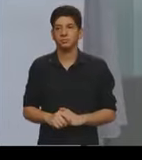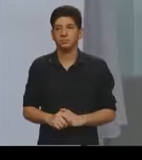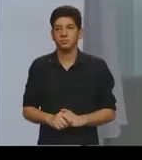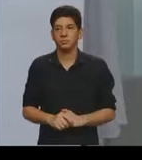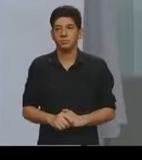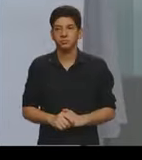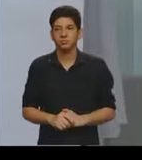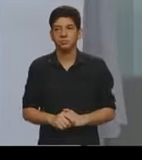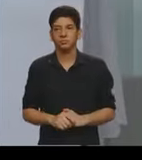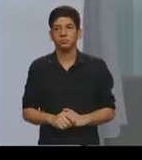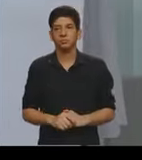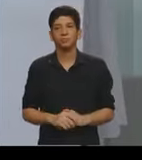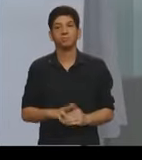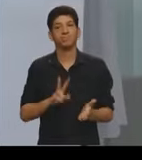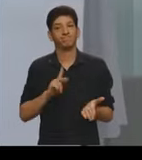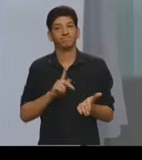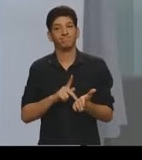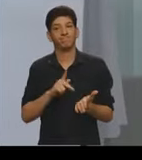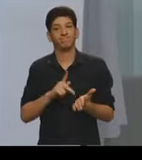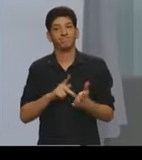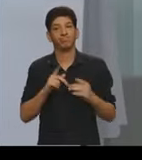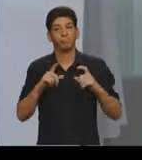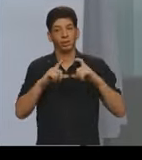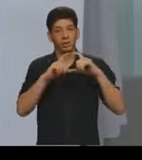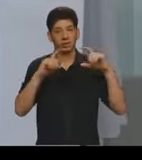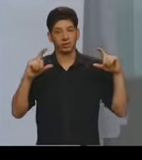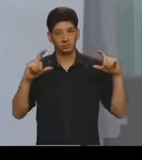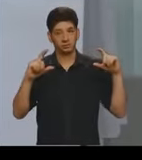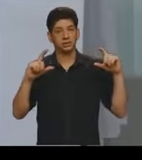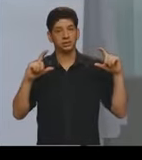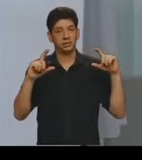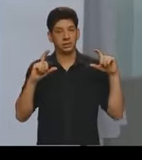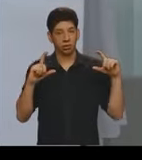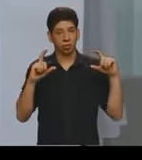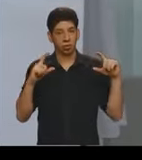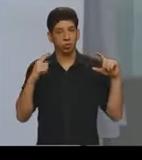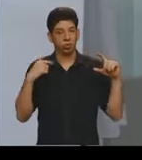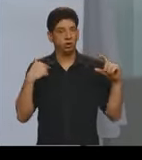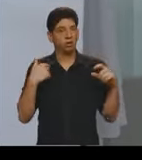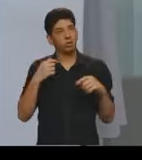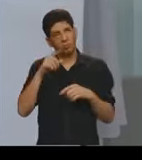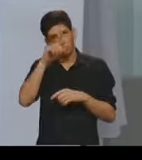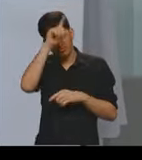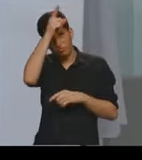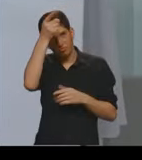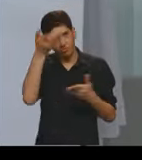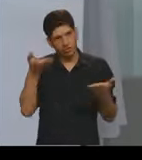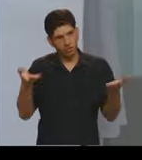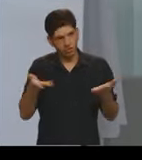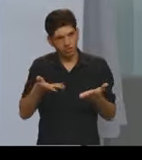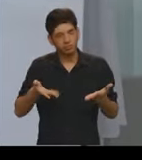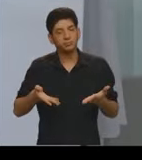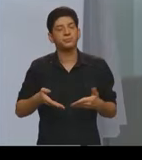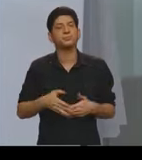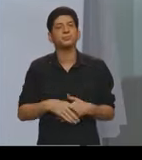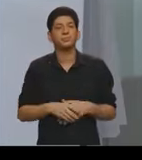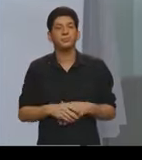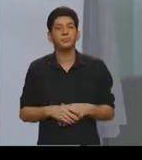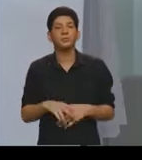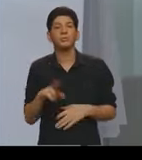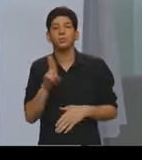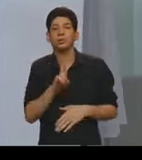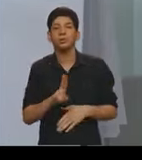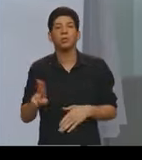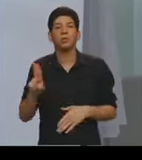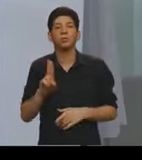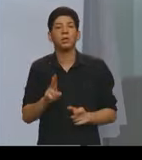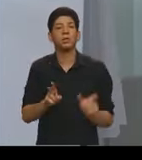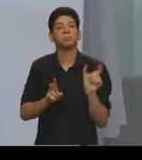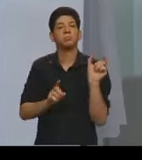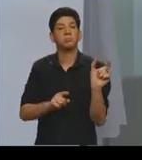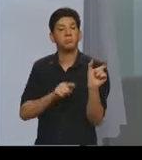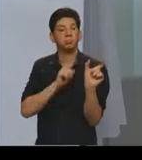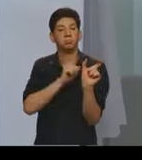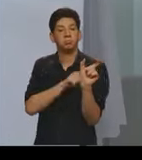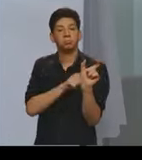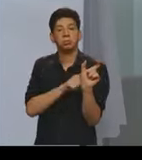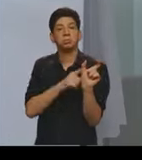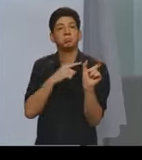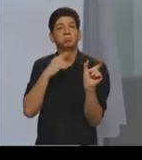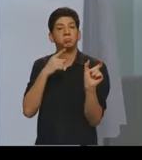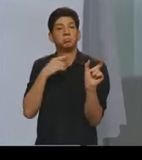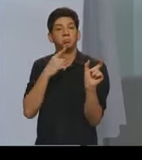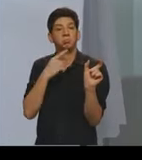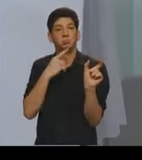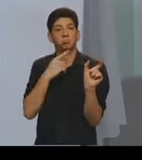Na verdade, essa expressão que eu acabei de formular, né? Eu vou usar uma incógnita e